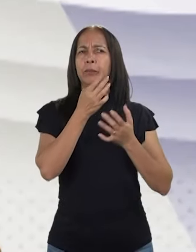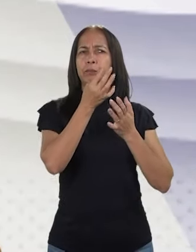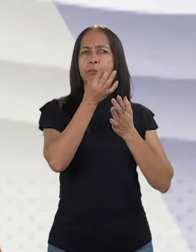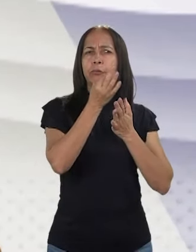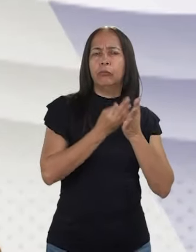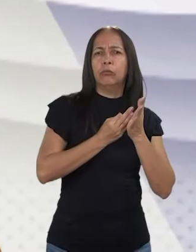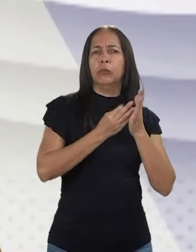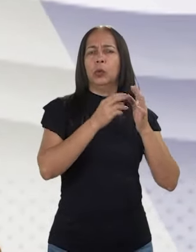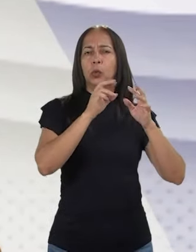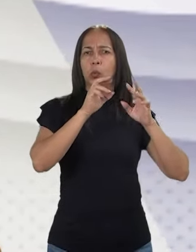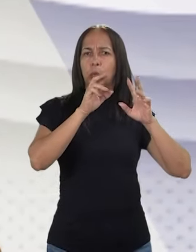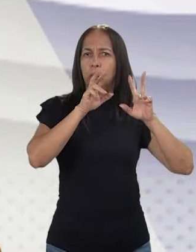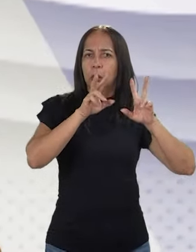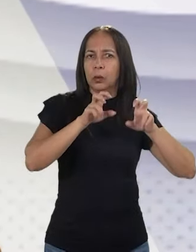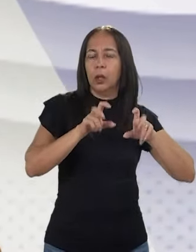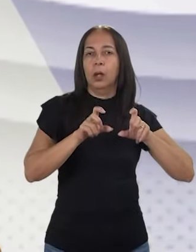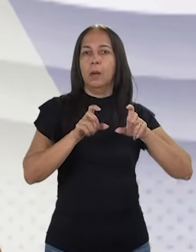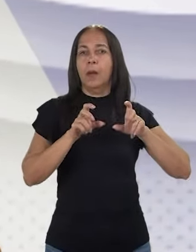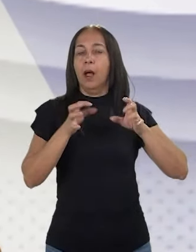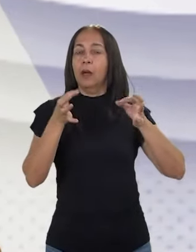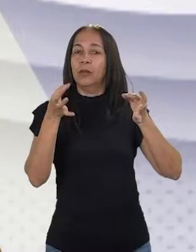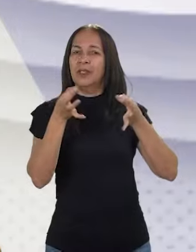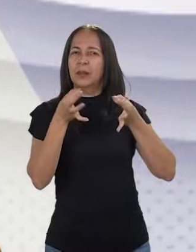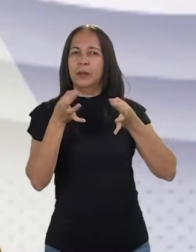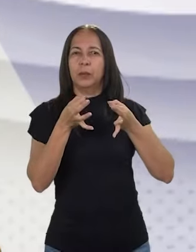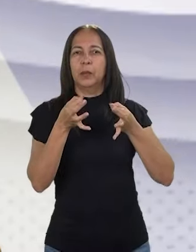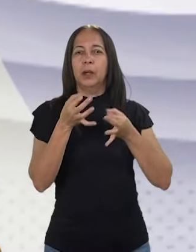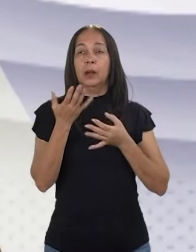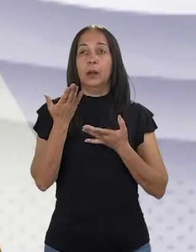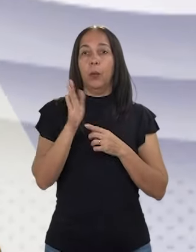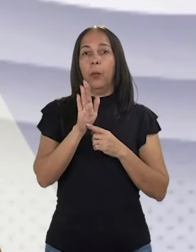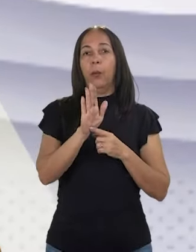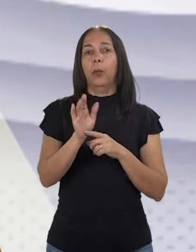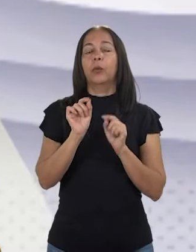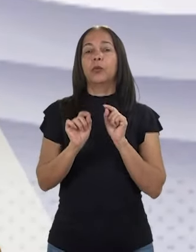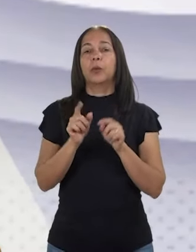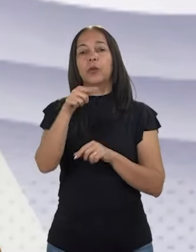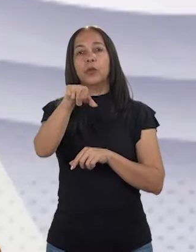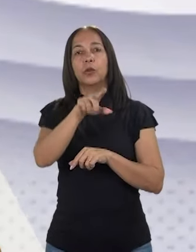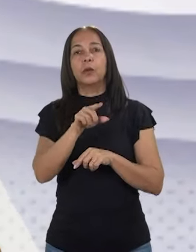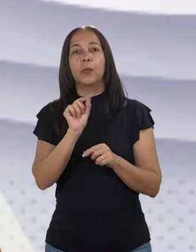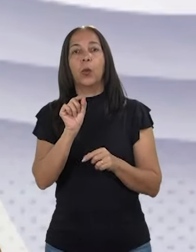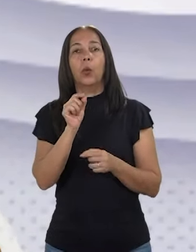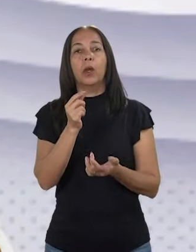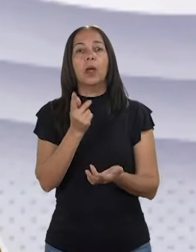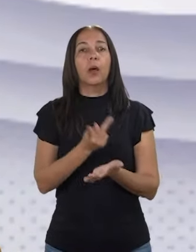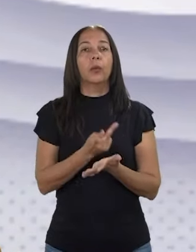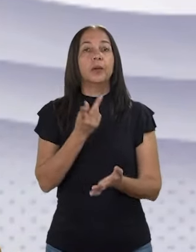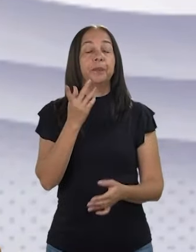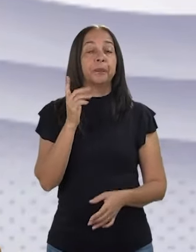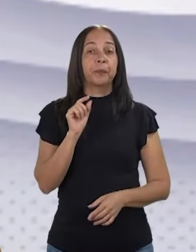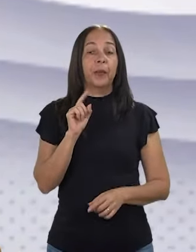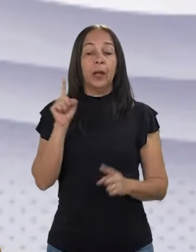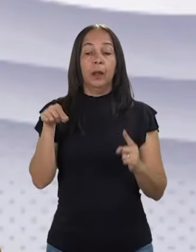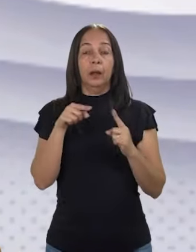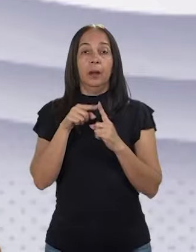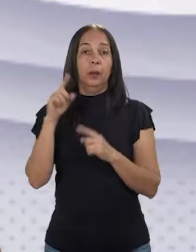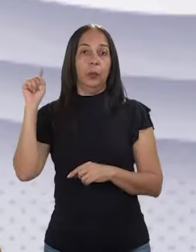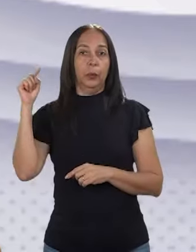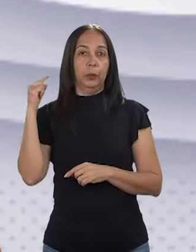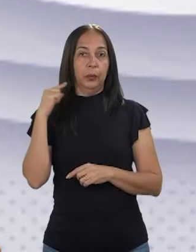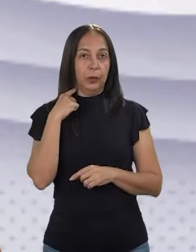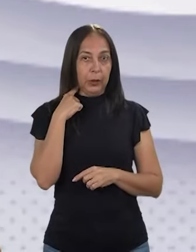tão cuidadosa e primorosa que eu acho interessante achei interessante Trazer isso para vocês porque o que que acontece dentro do direito a